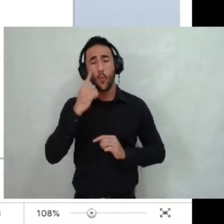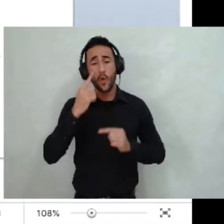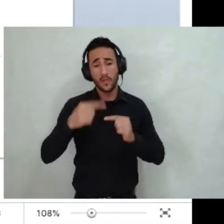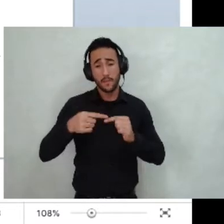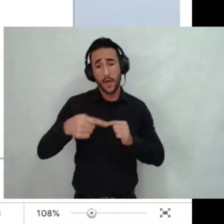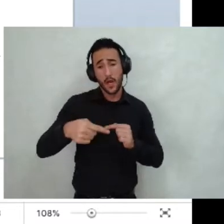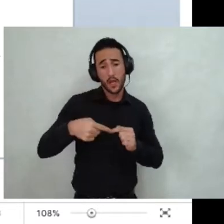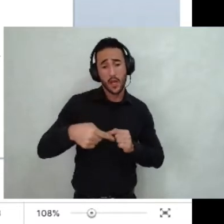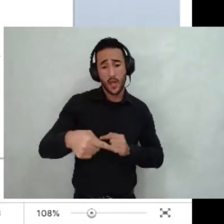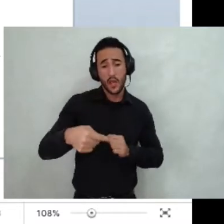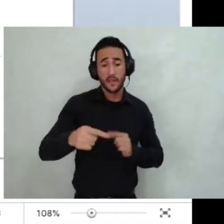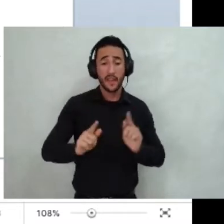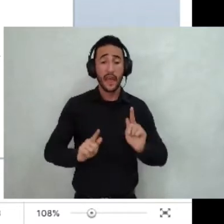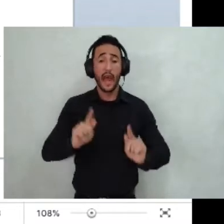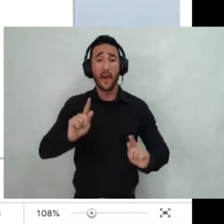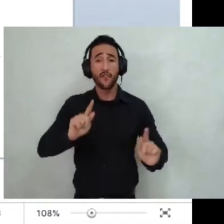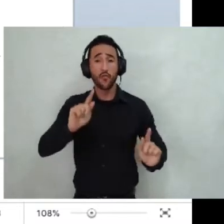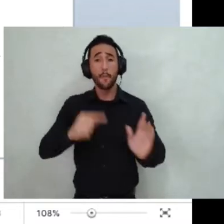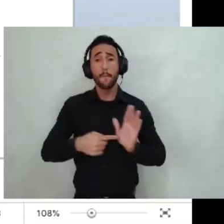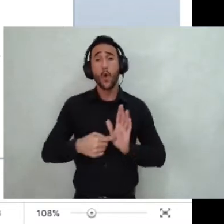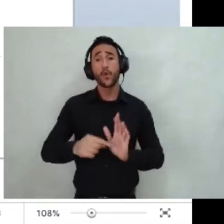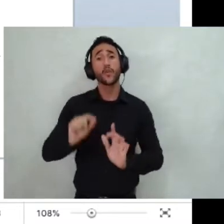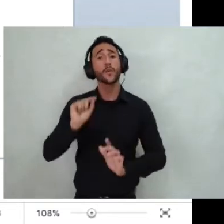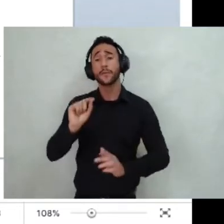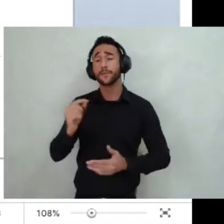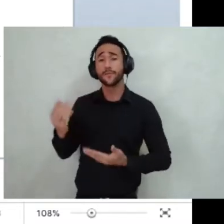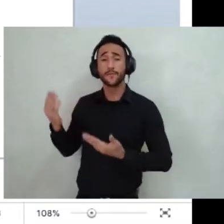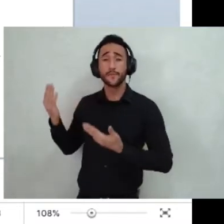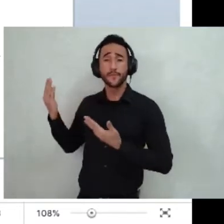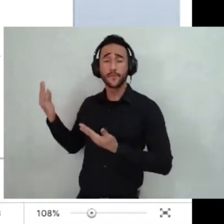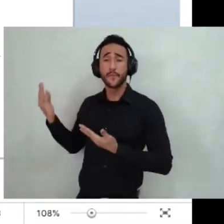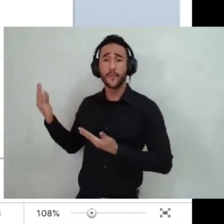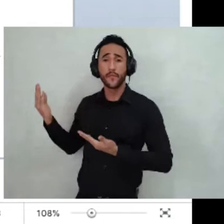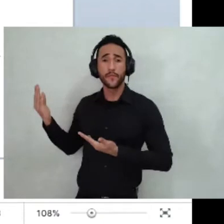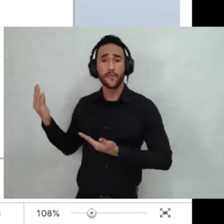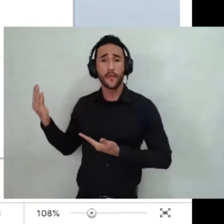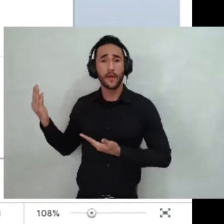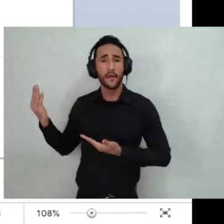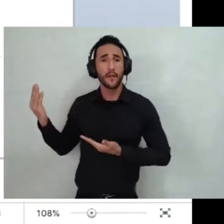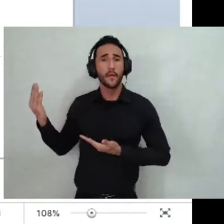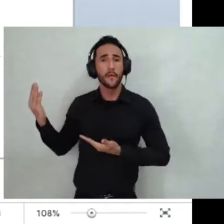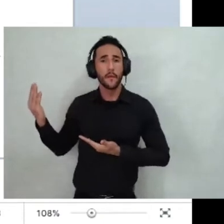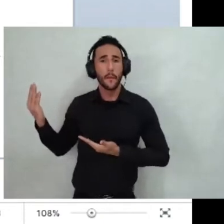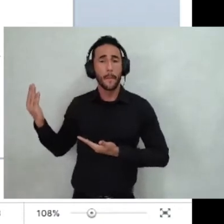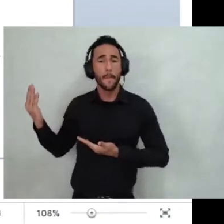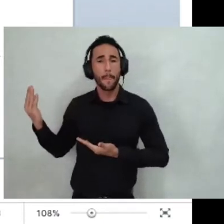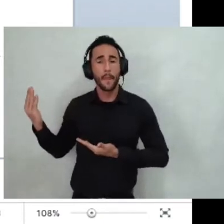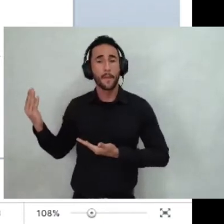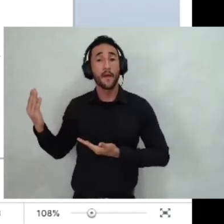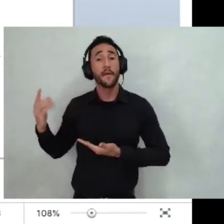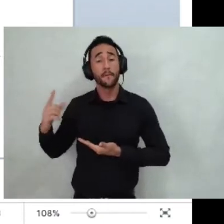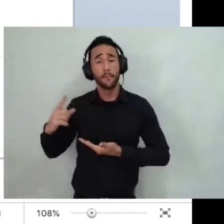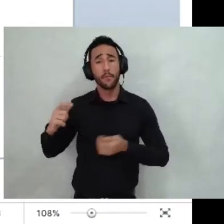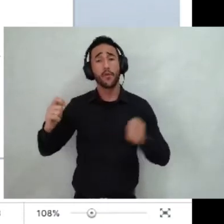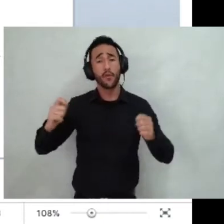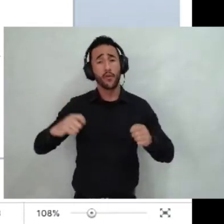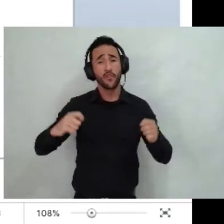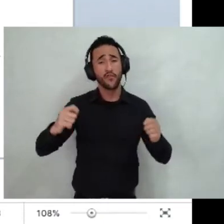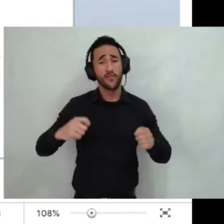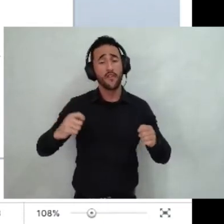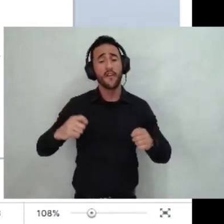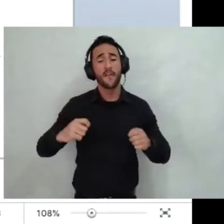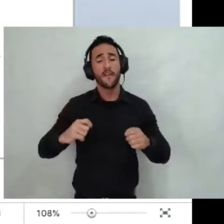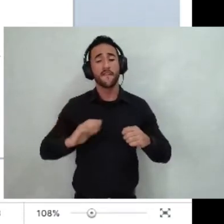está mostrando que eu tenho maior chance de falso negativo quanto